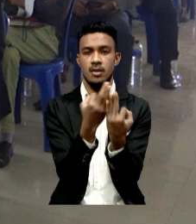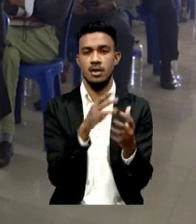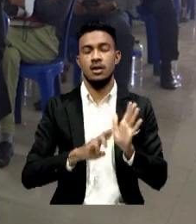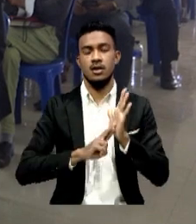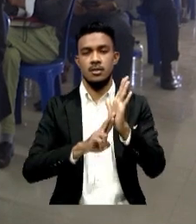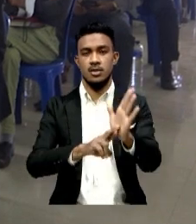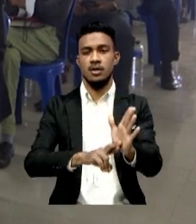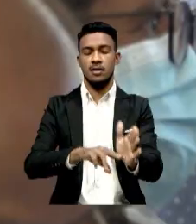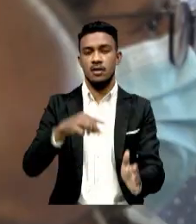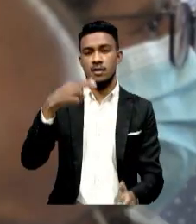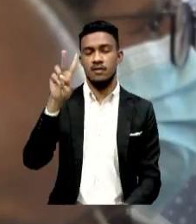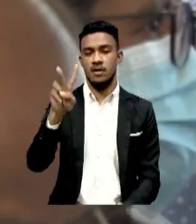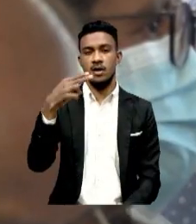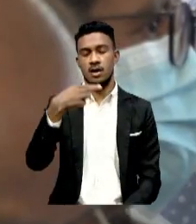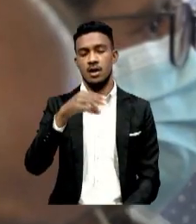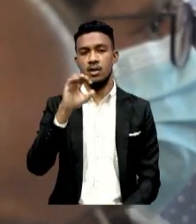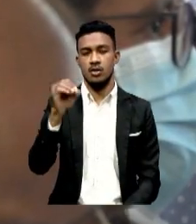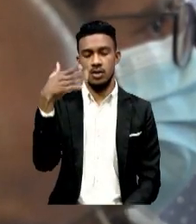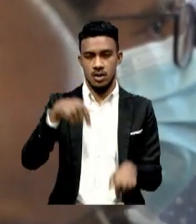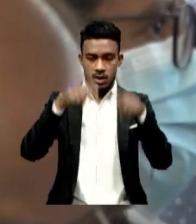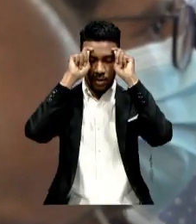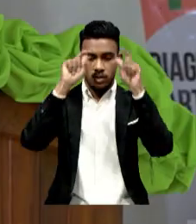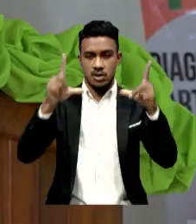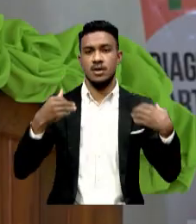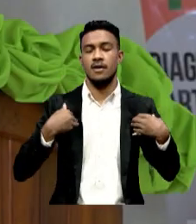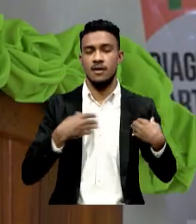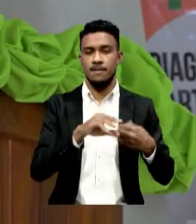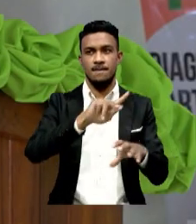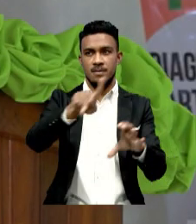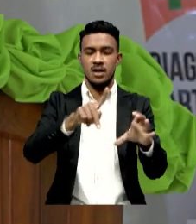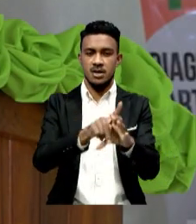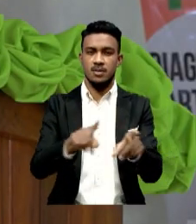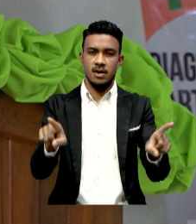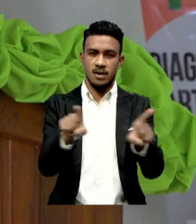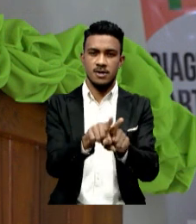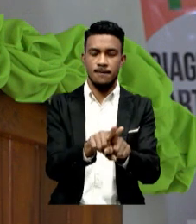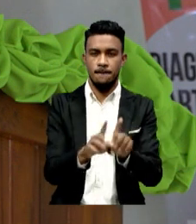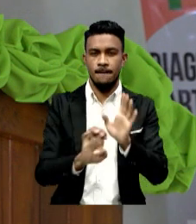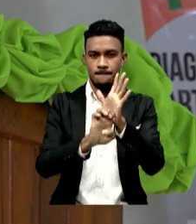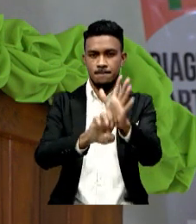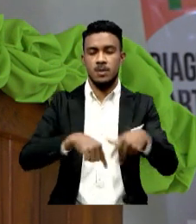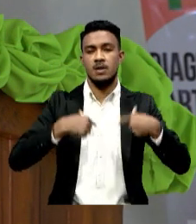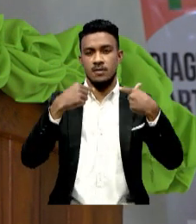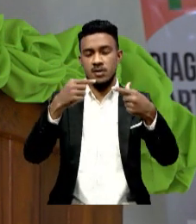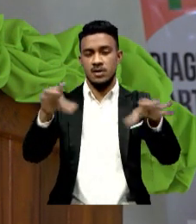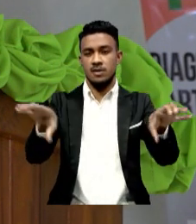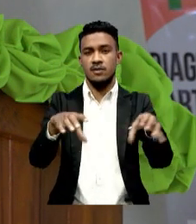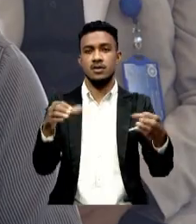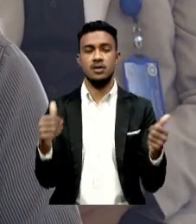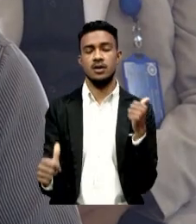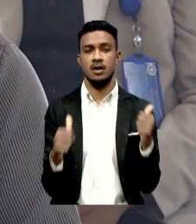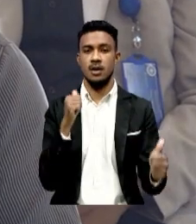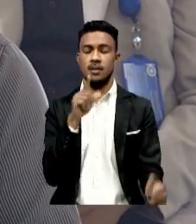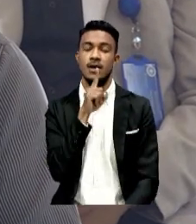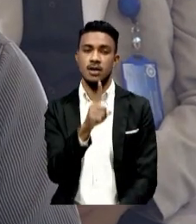Representante WHO e Timor-Leste atetem diagnóstico participação nessa meios ida onde fornece serviço nebe